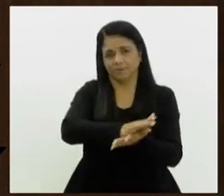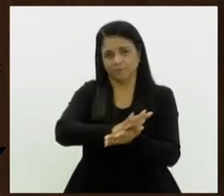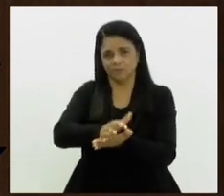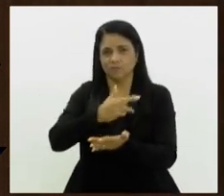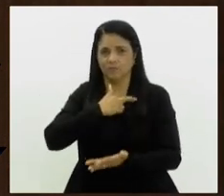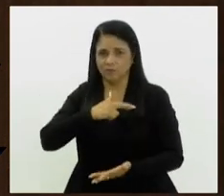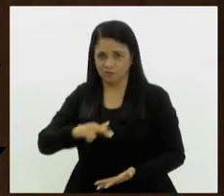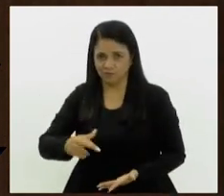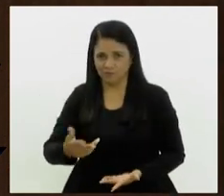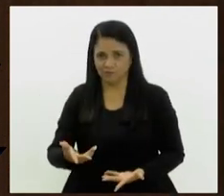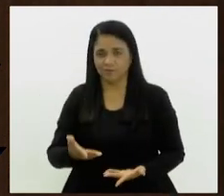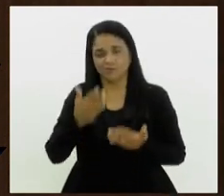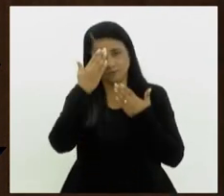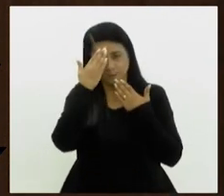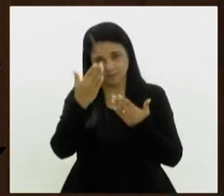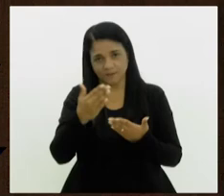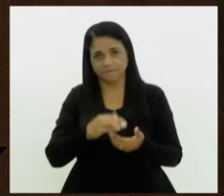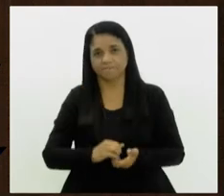Obrigado.